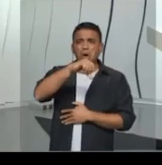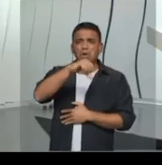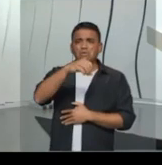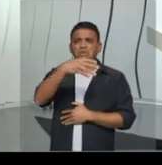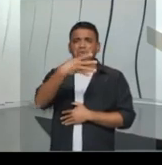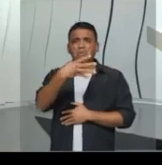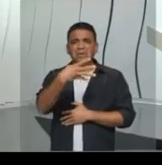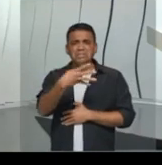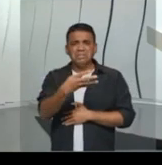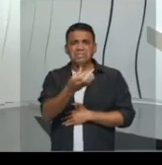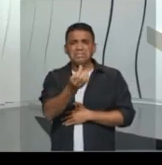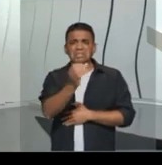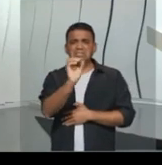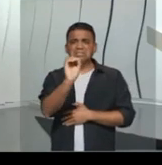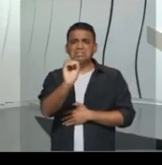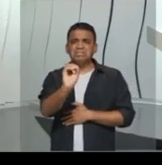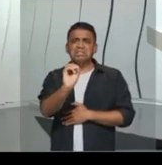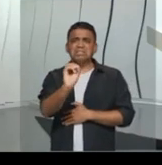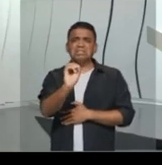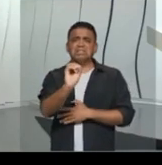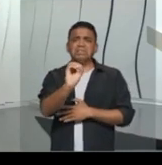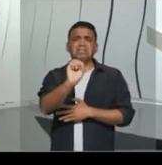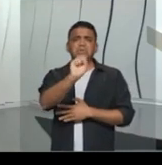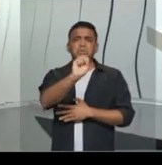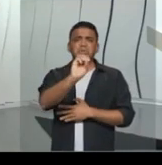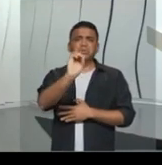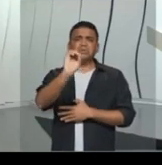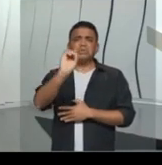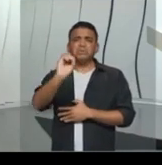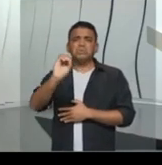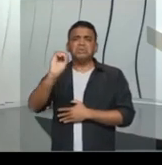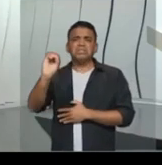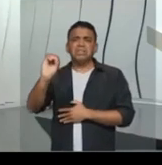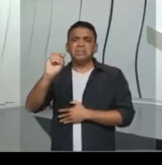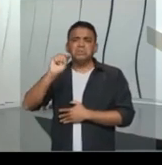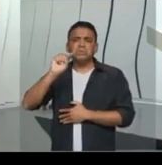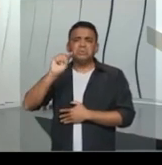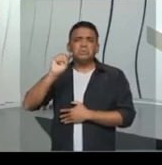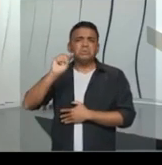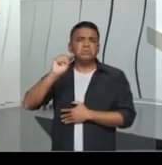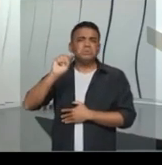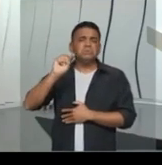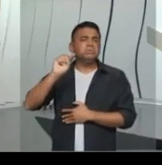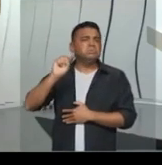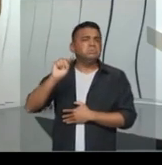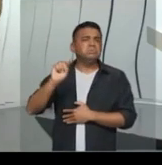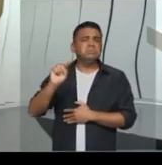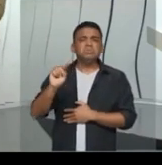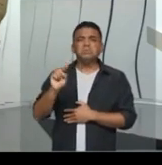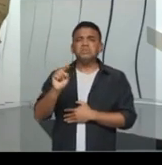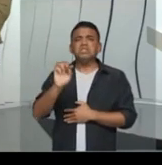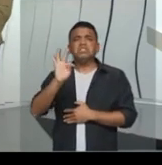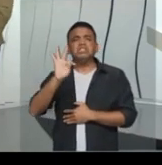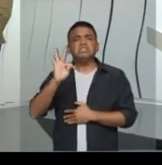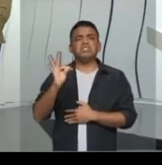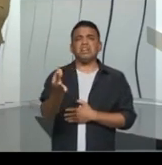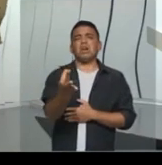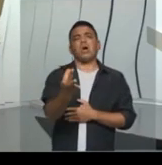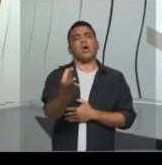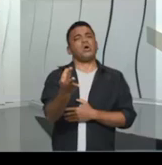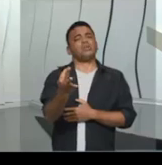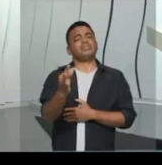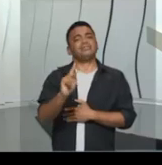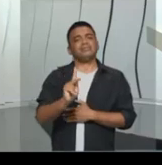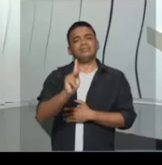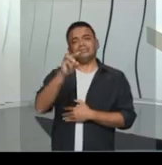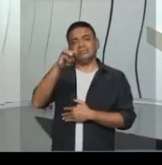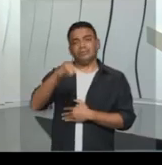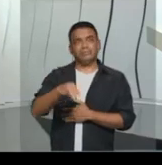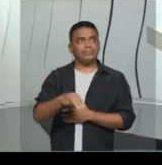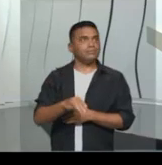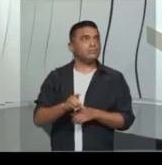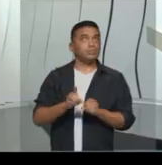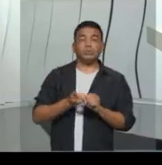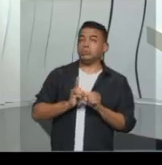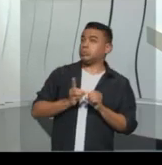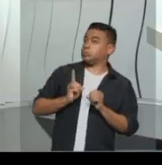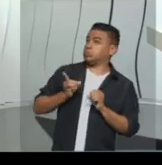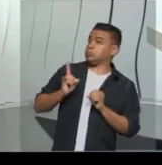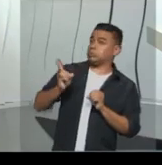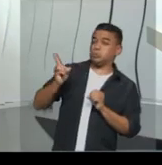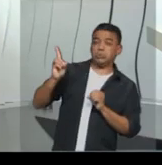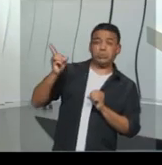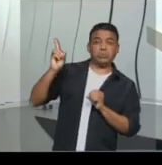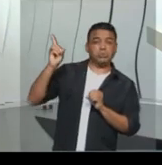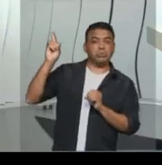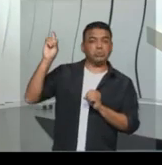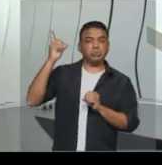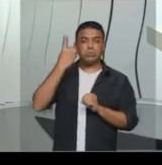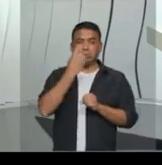9.460.800 bilhões de quilômetros. É muito, muito grande essa distância. Um